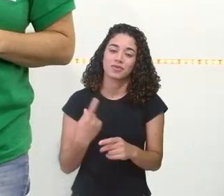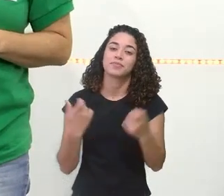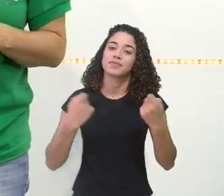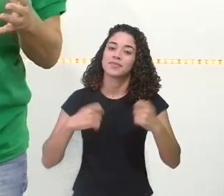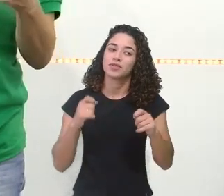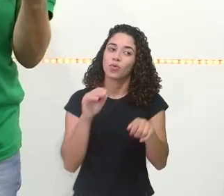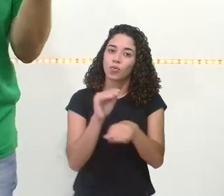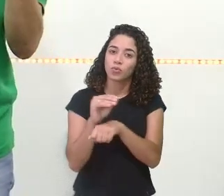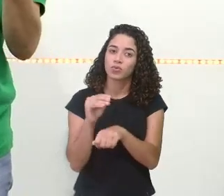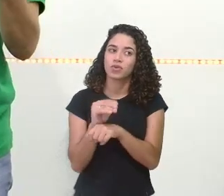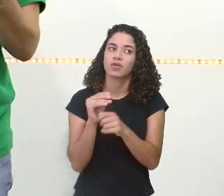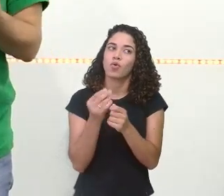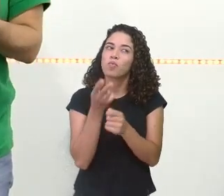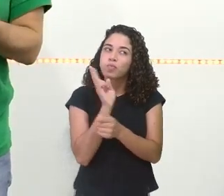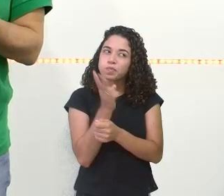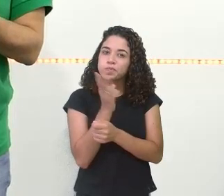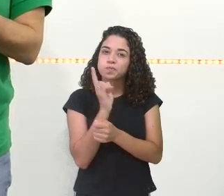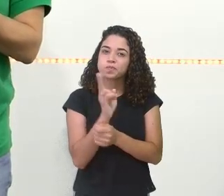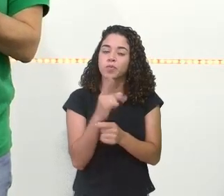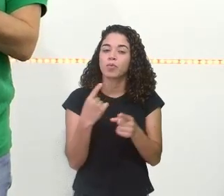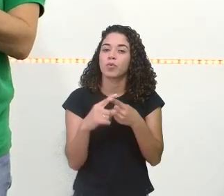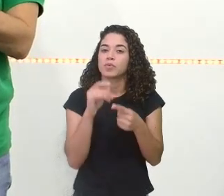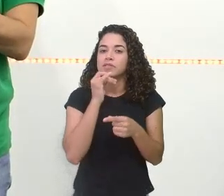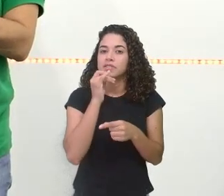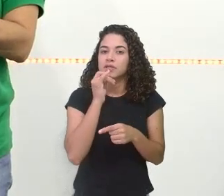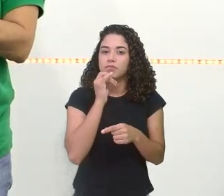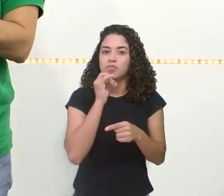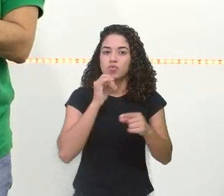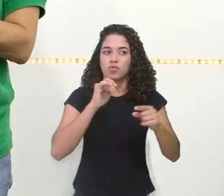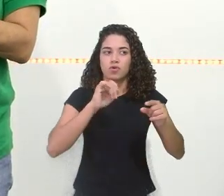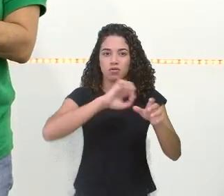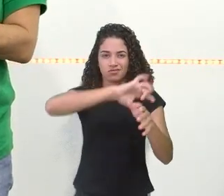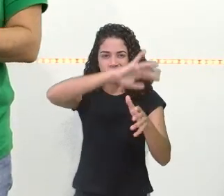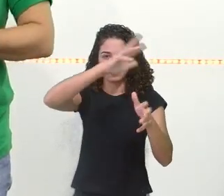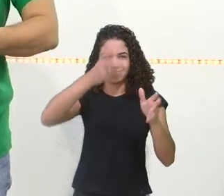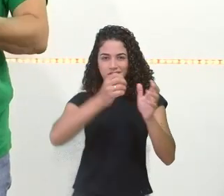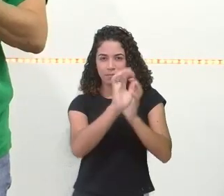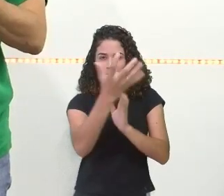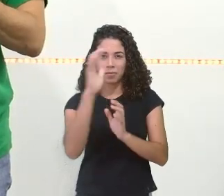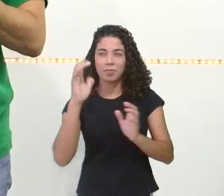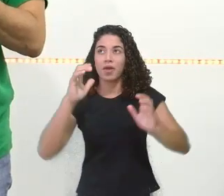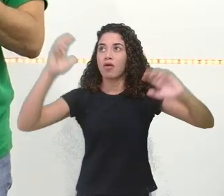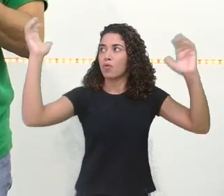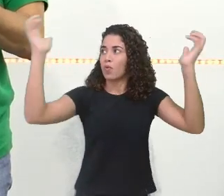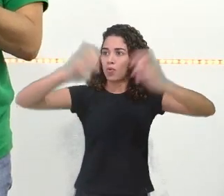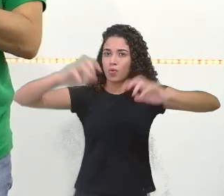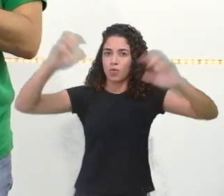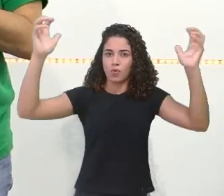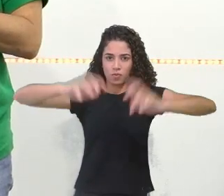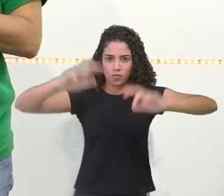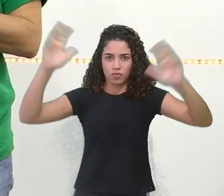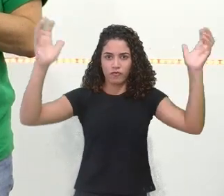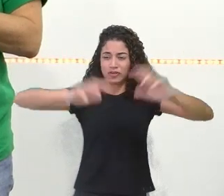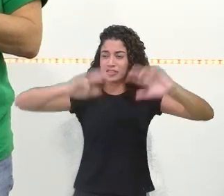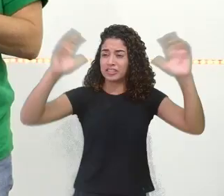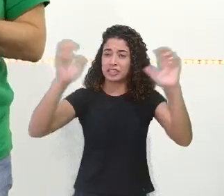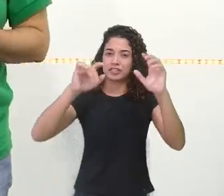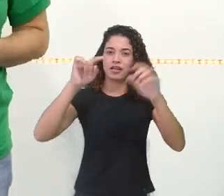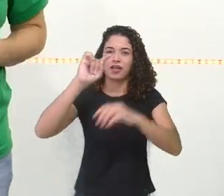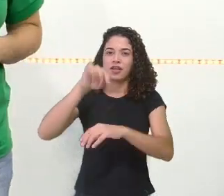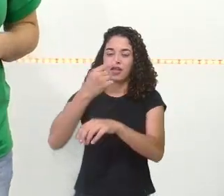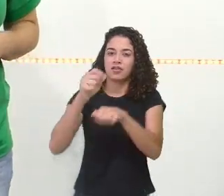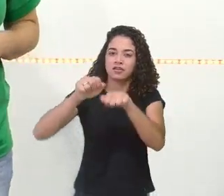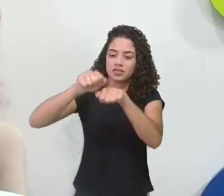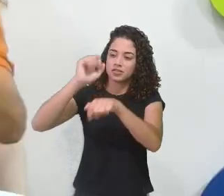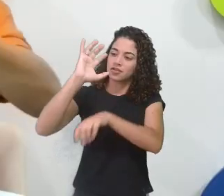vegetação que tem ali, porque ela vai segurar, a água da chuva vai bater quando tem vegetação e vai segurar um pouco mais. Porque as